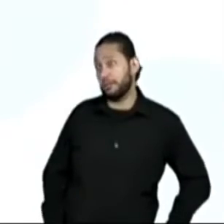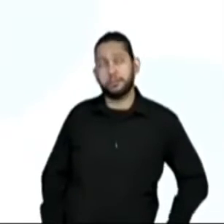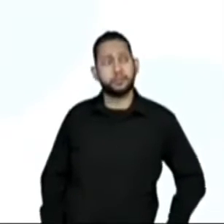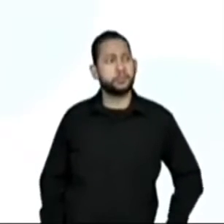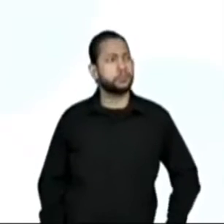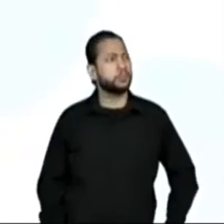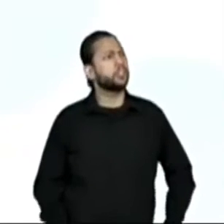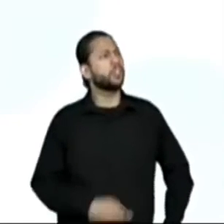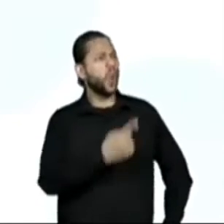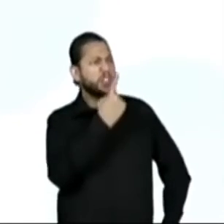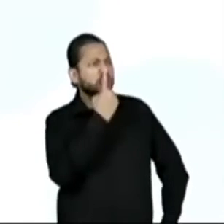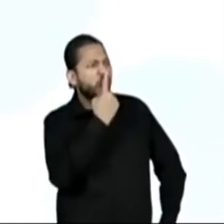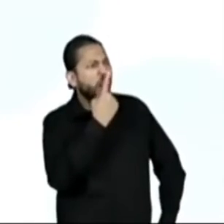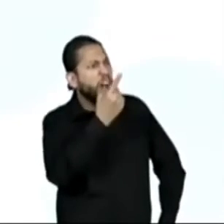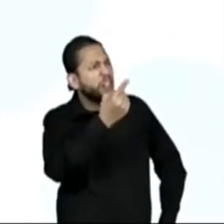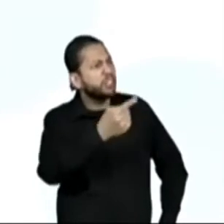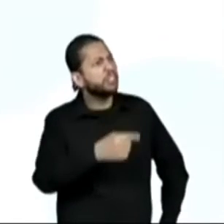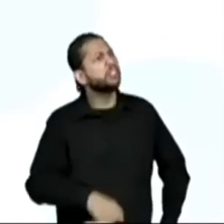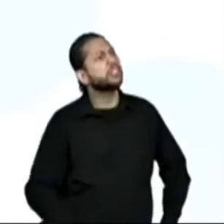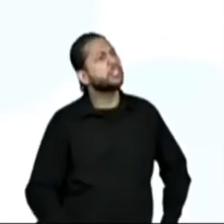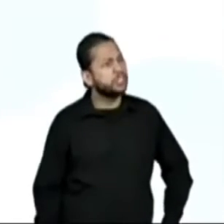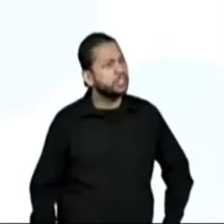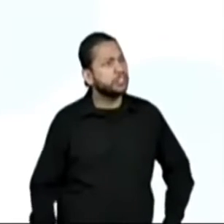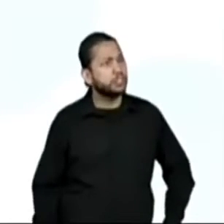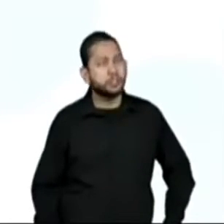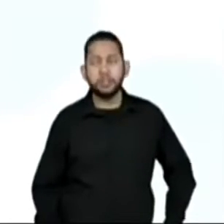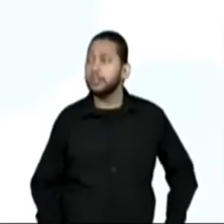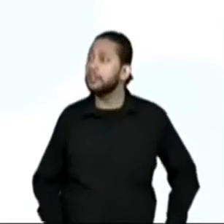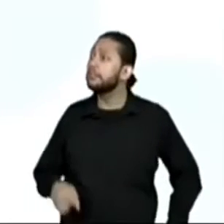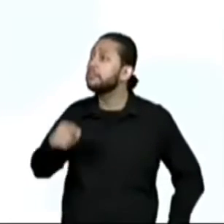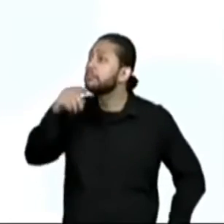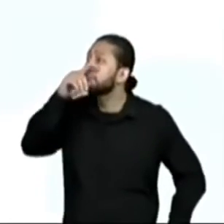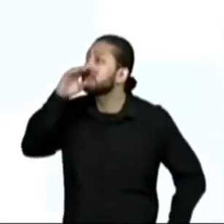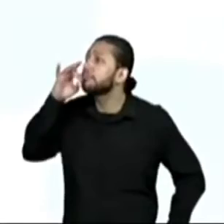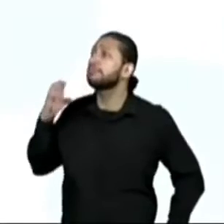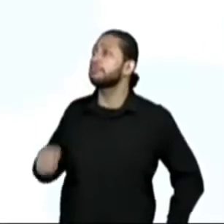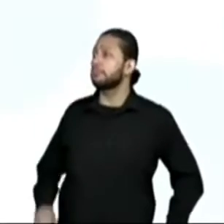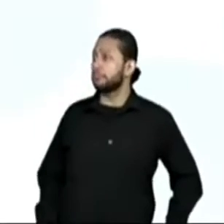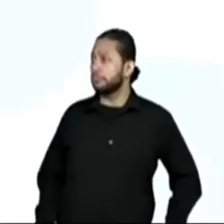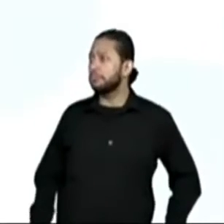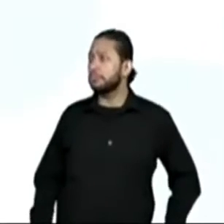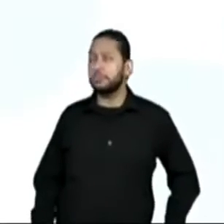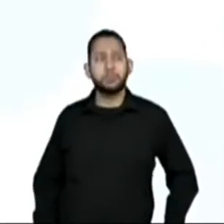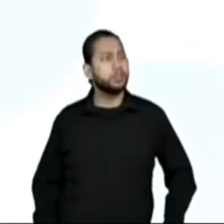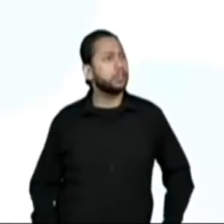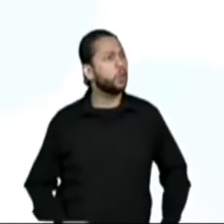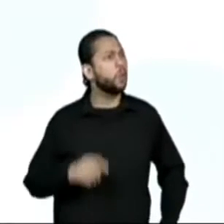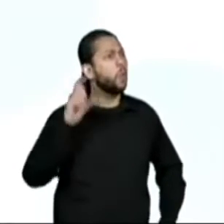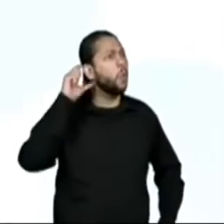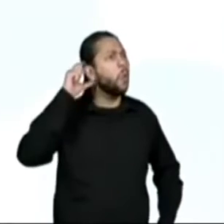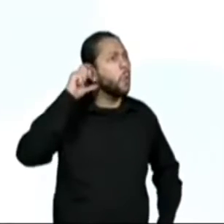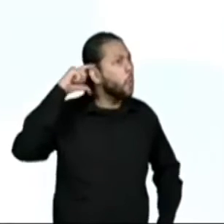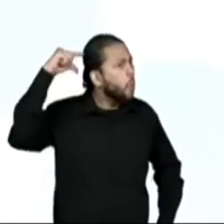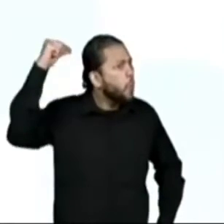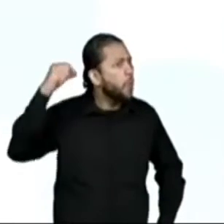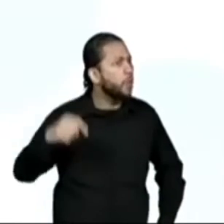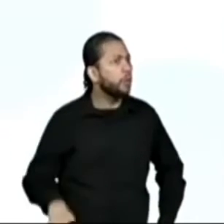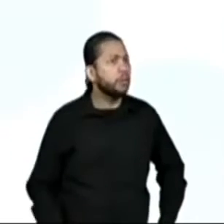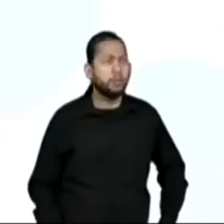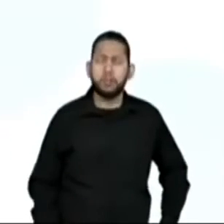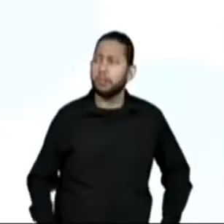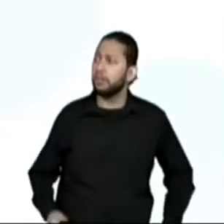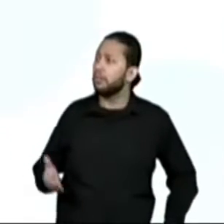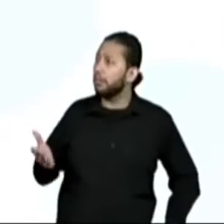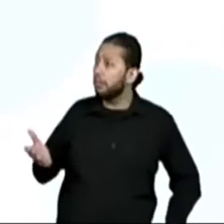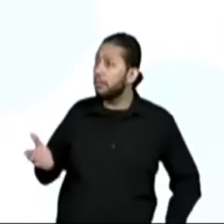netinha. Que nariz você tem? É para cheirar melhor. Que orelhas você tem? É